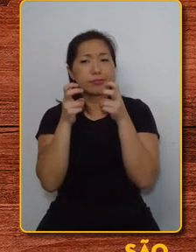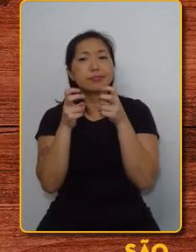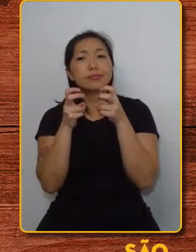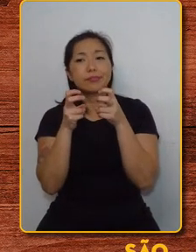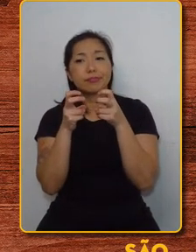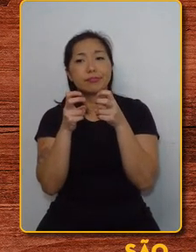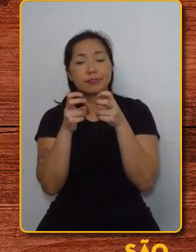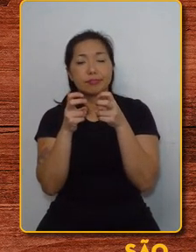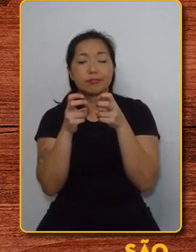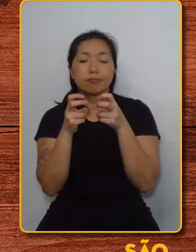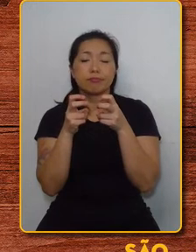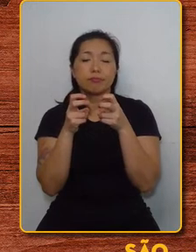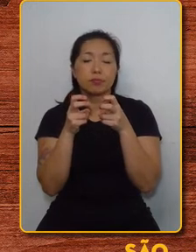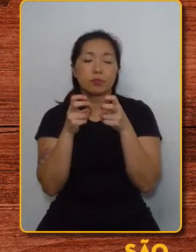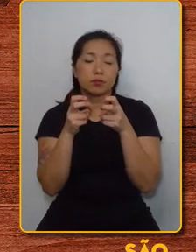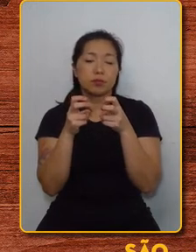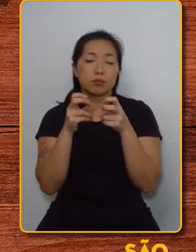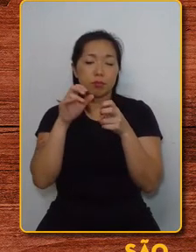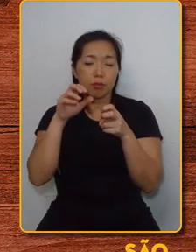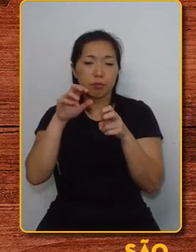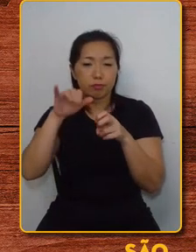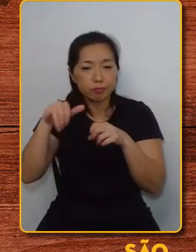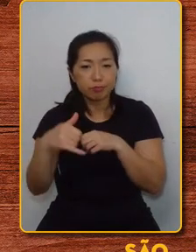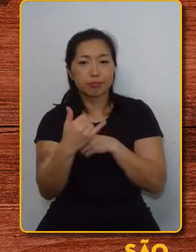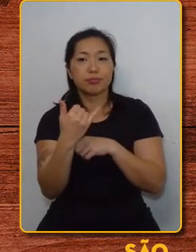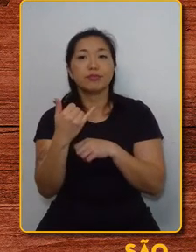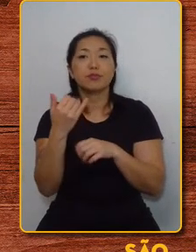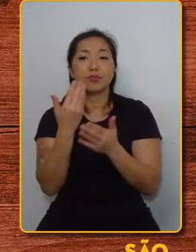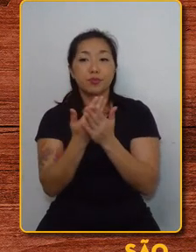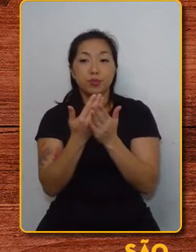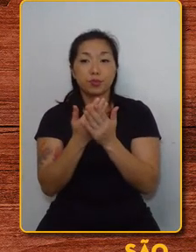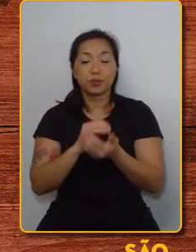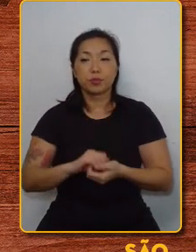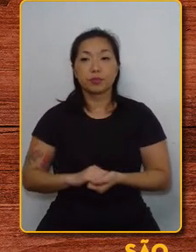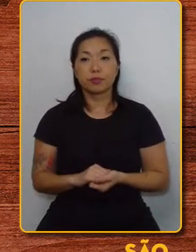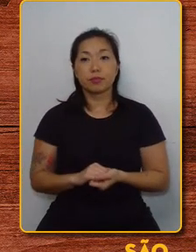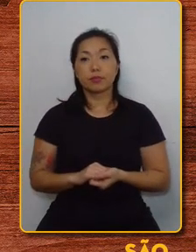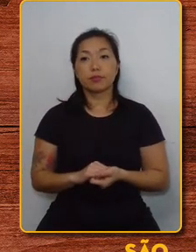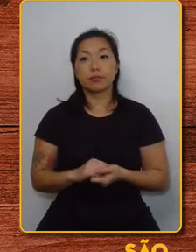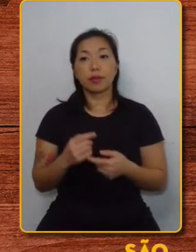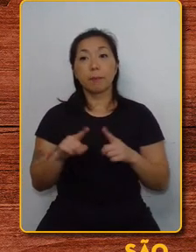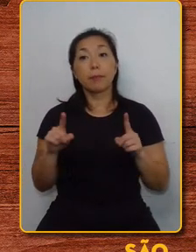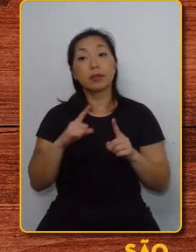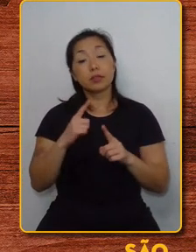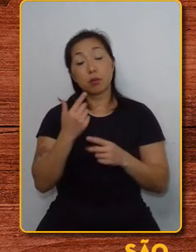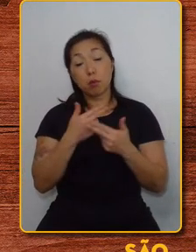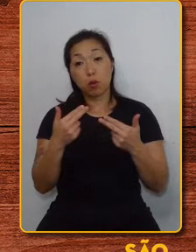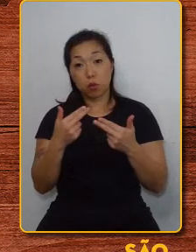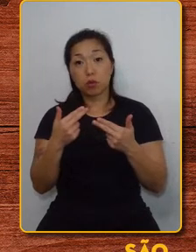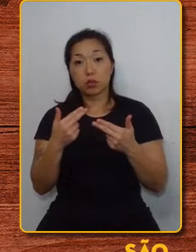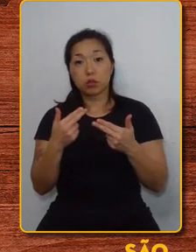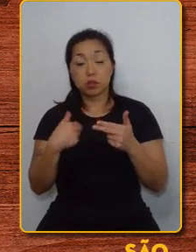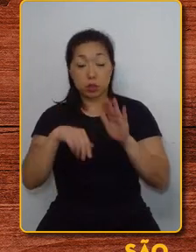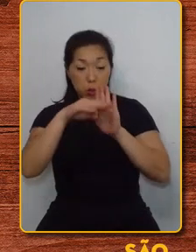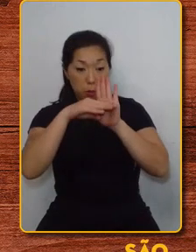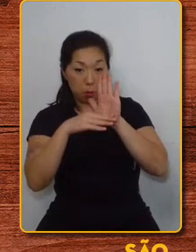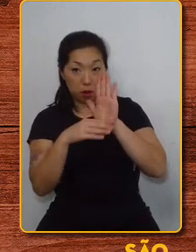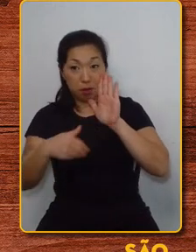pelas aulas. Mas esse é um ponto que nós teremos que, no chamado Programa Fome Zero